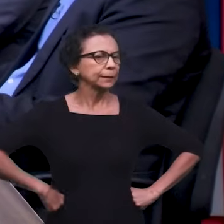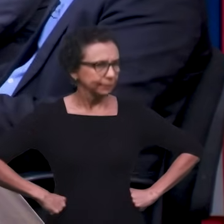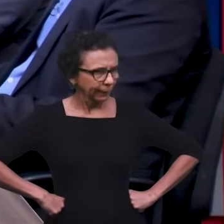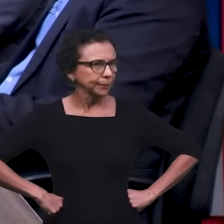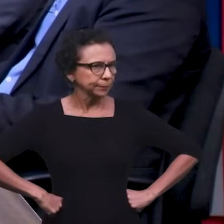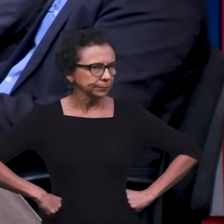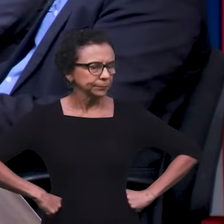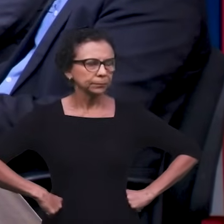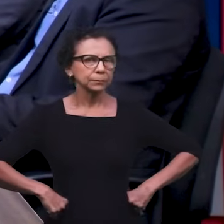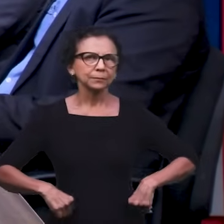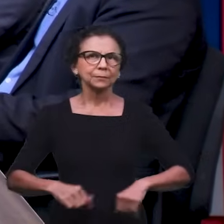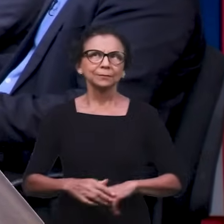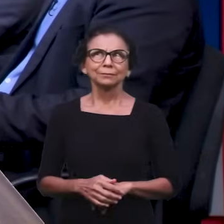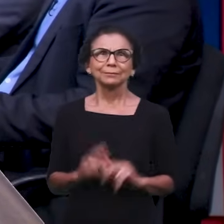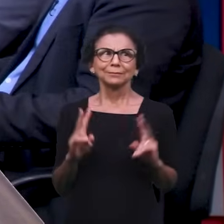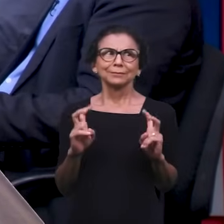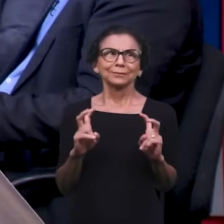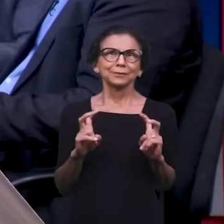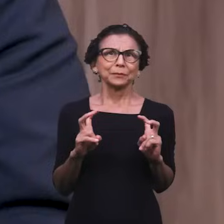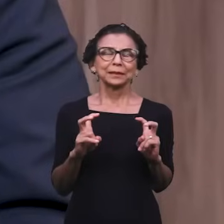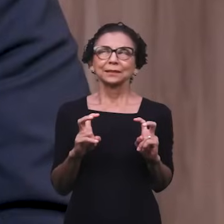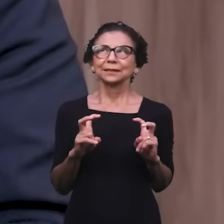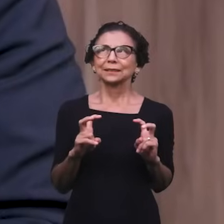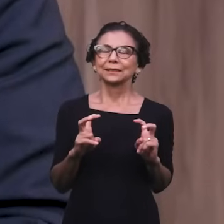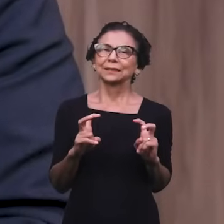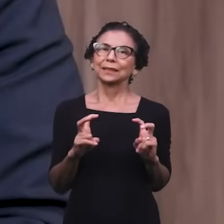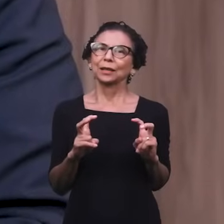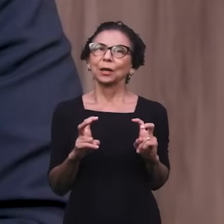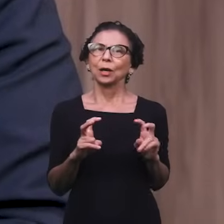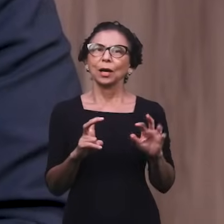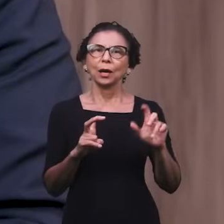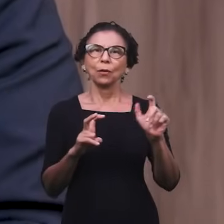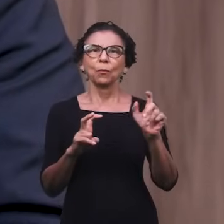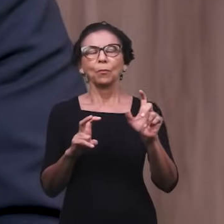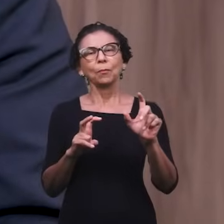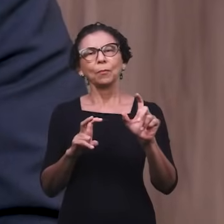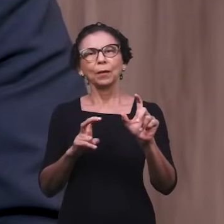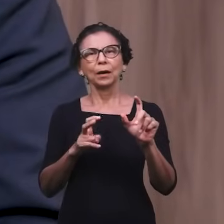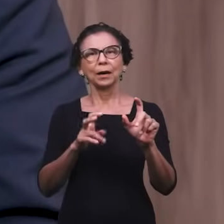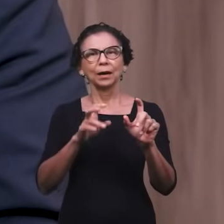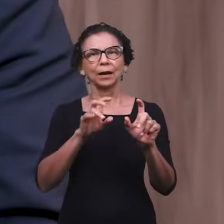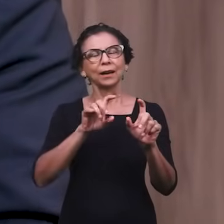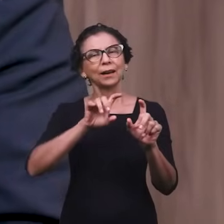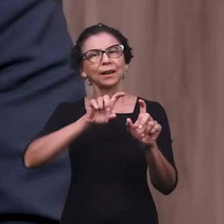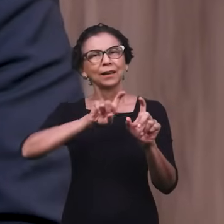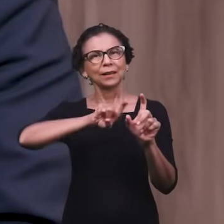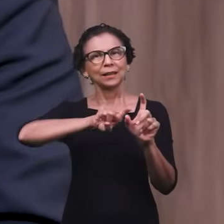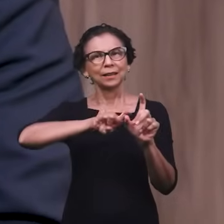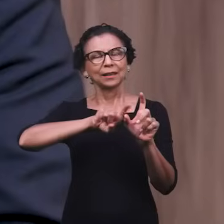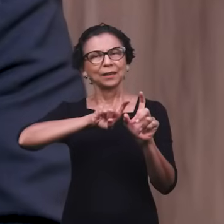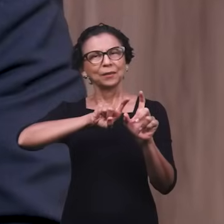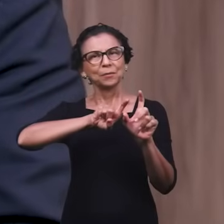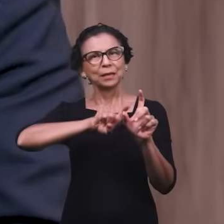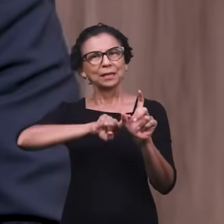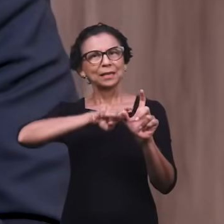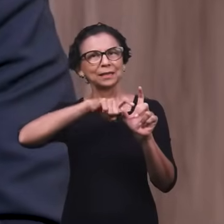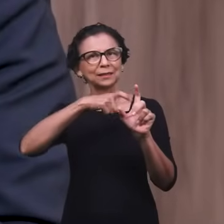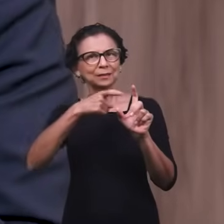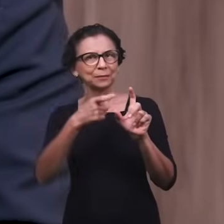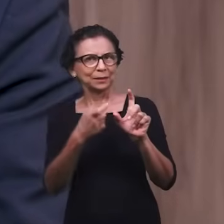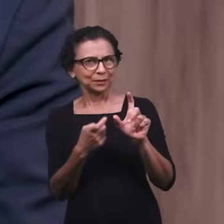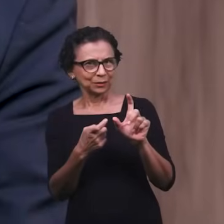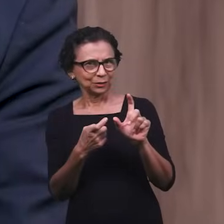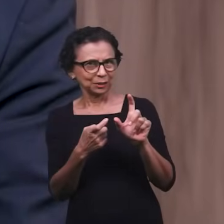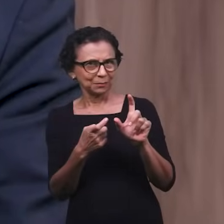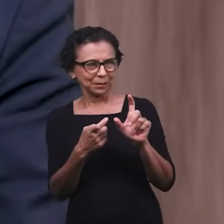hein? Não tem nenhuma palavra clara de que seja algo chamando atenção